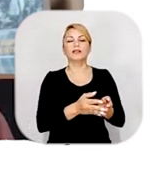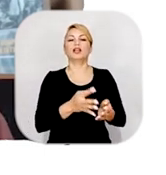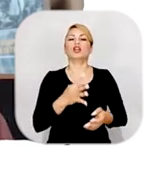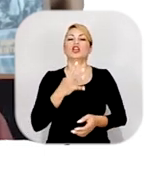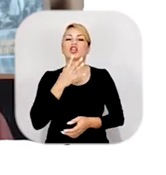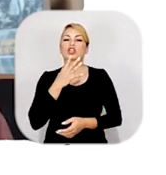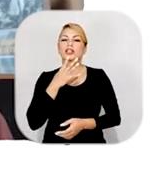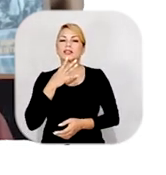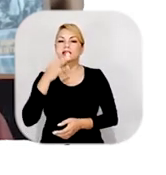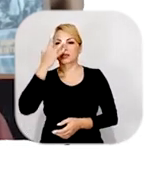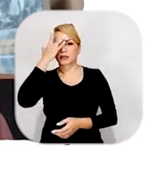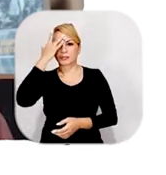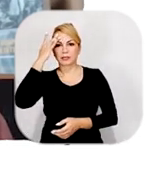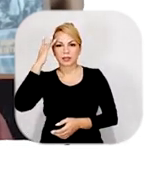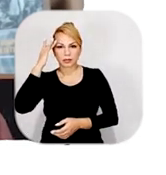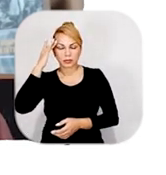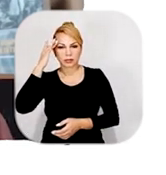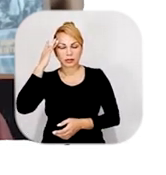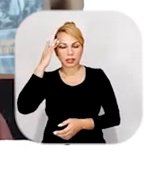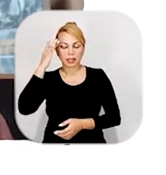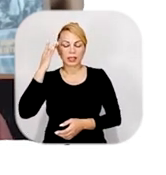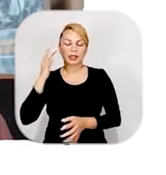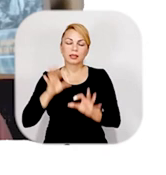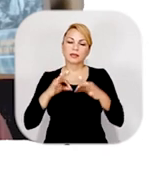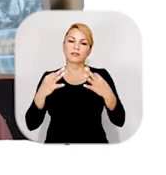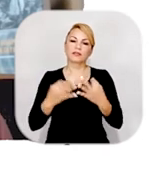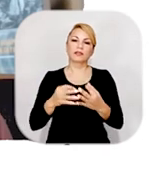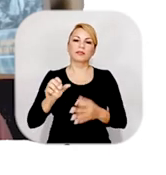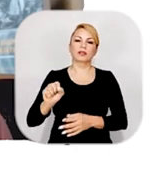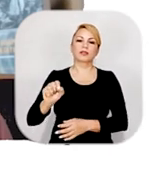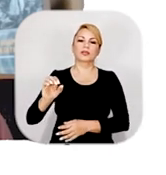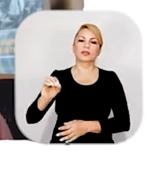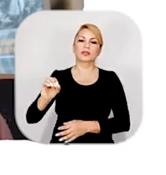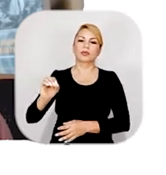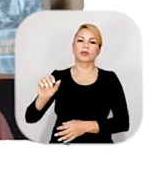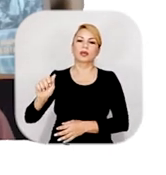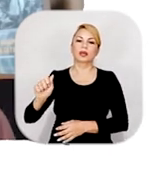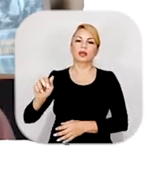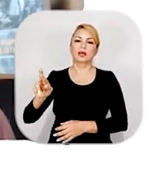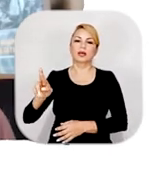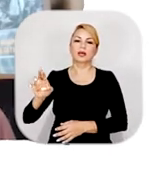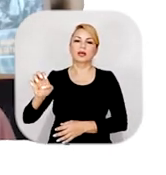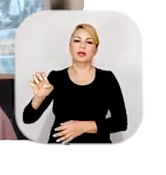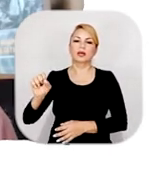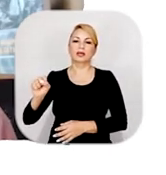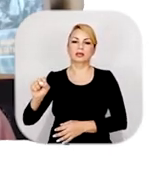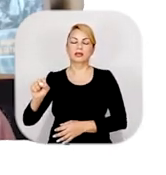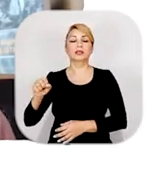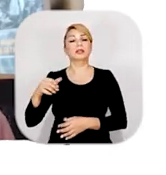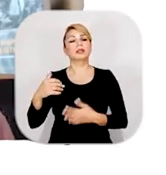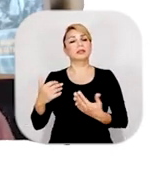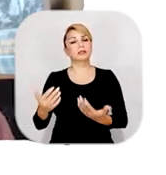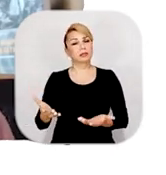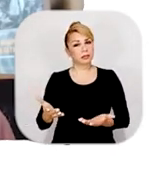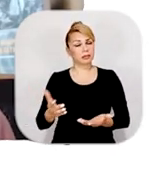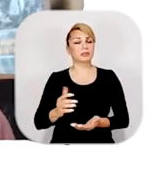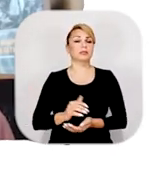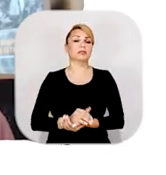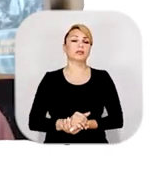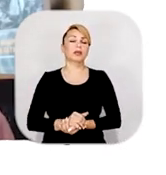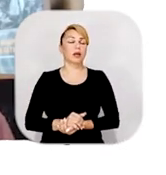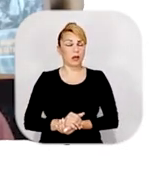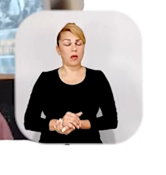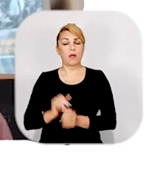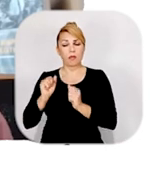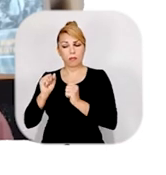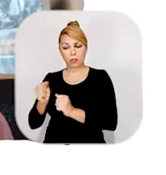Soares, né, que ficava na Bolívia, que tinha lá de Cajuela Esperança, né? E aí ele falou assim: não, eu posso